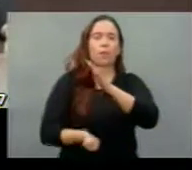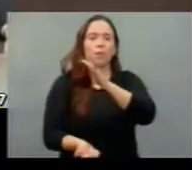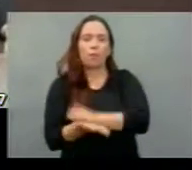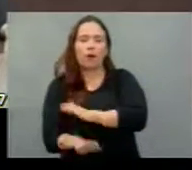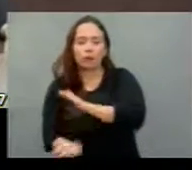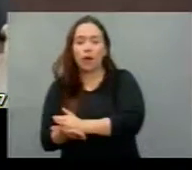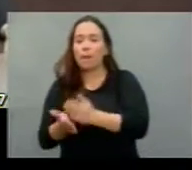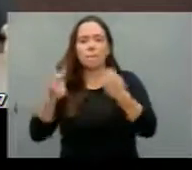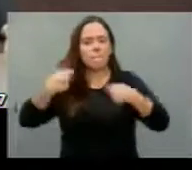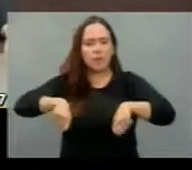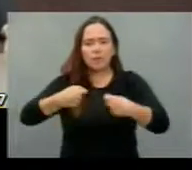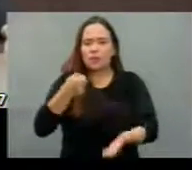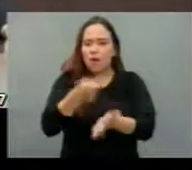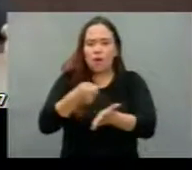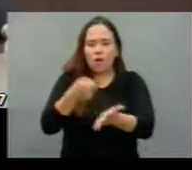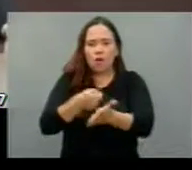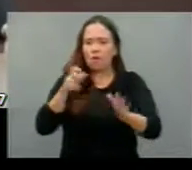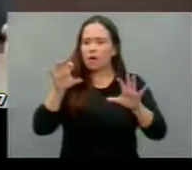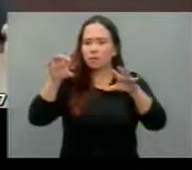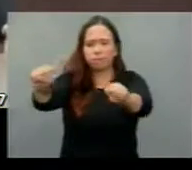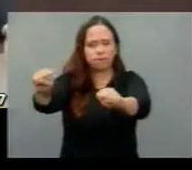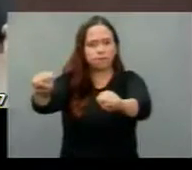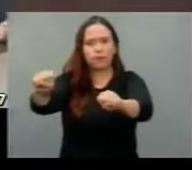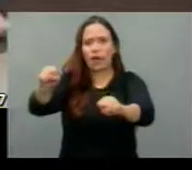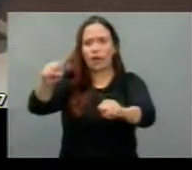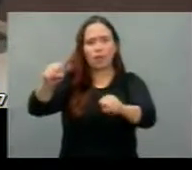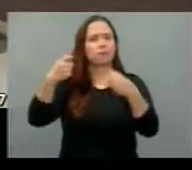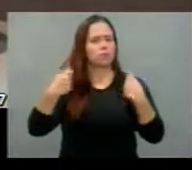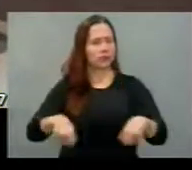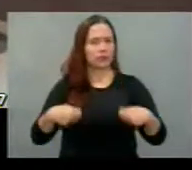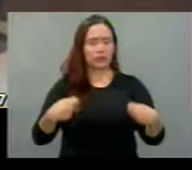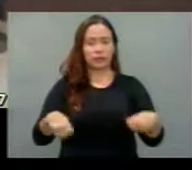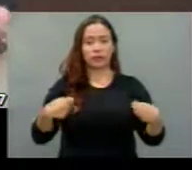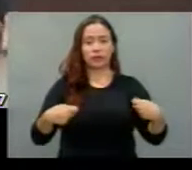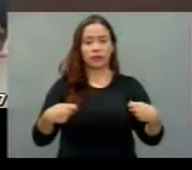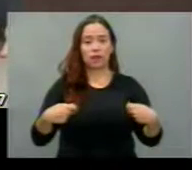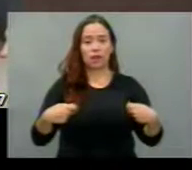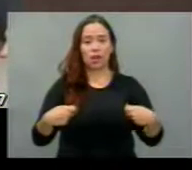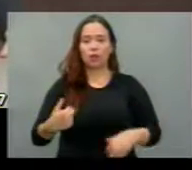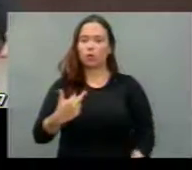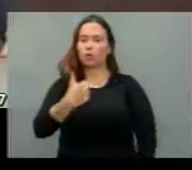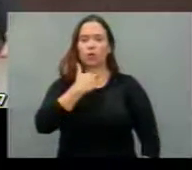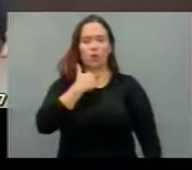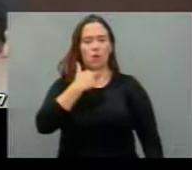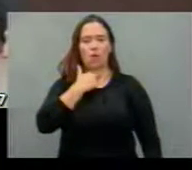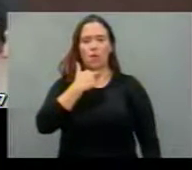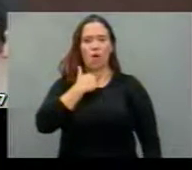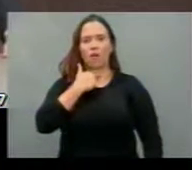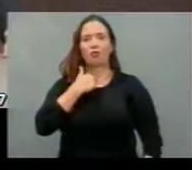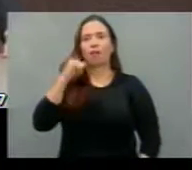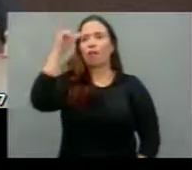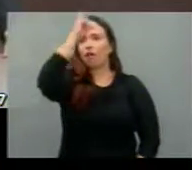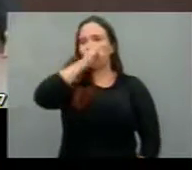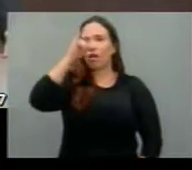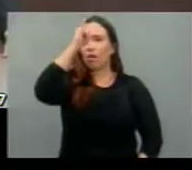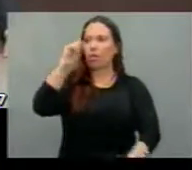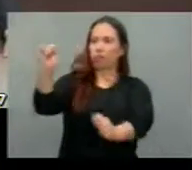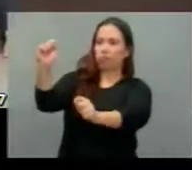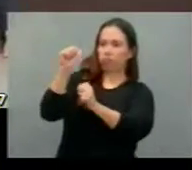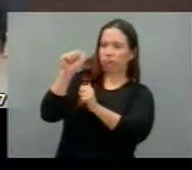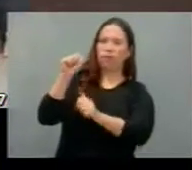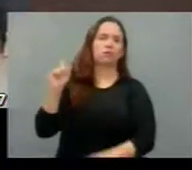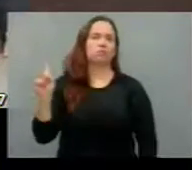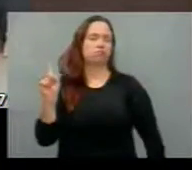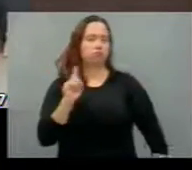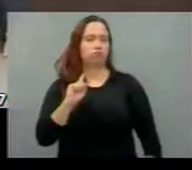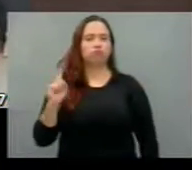eles sejam responsabilizados na medida das suas culpas, mas que, sobretudo, não se deixem capturar por fantasias autoritárias, não se